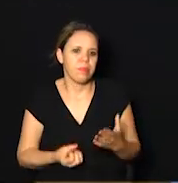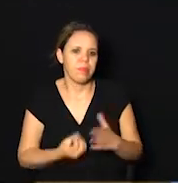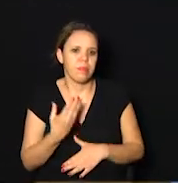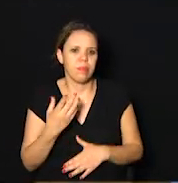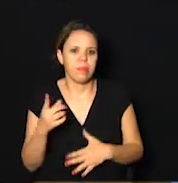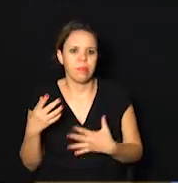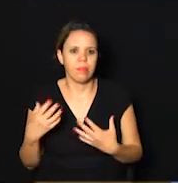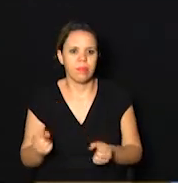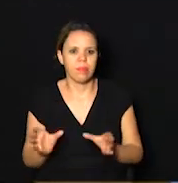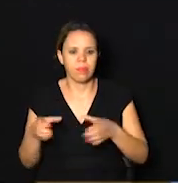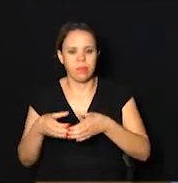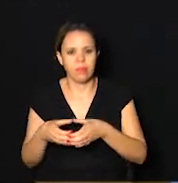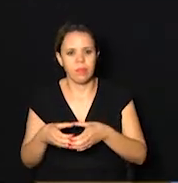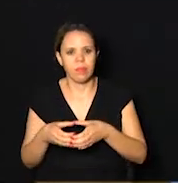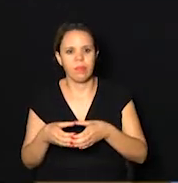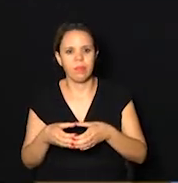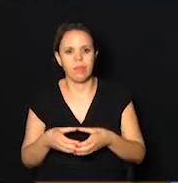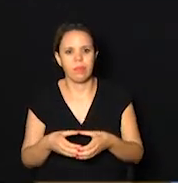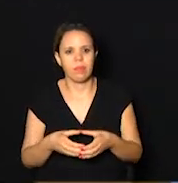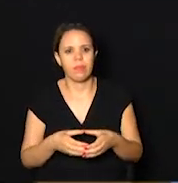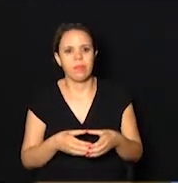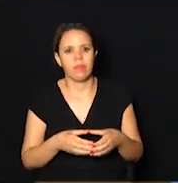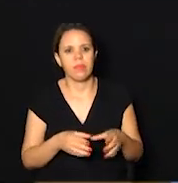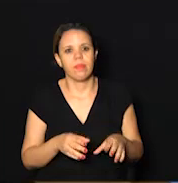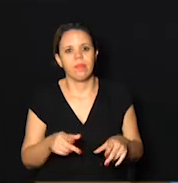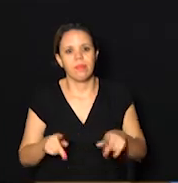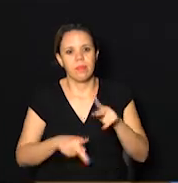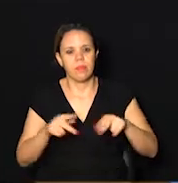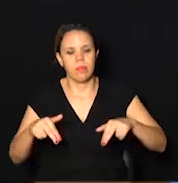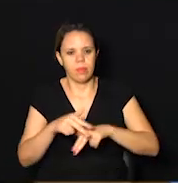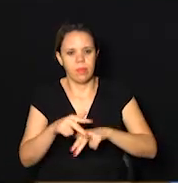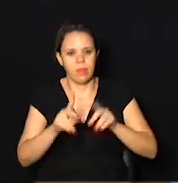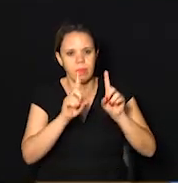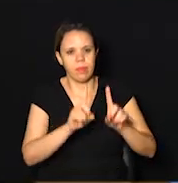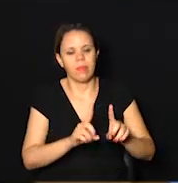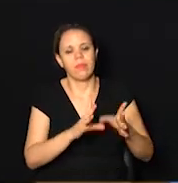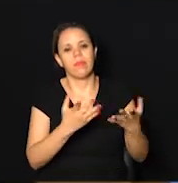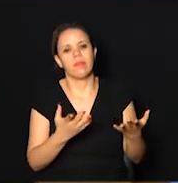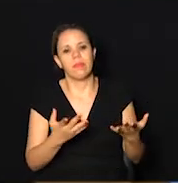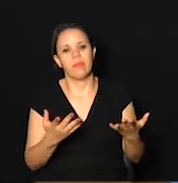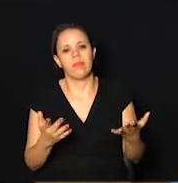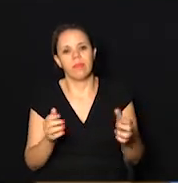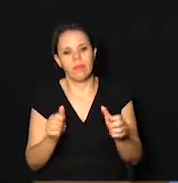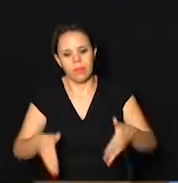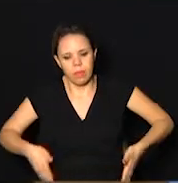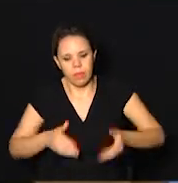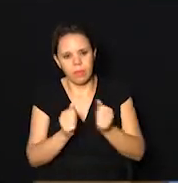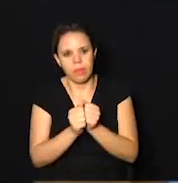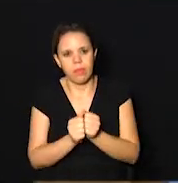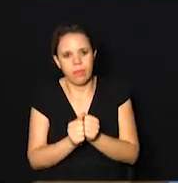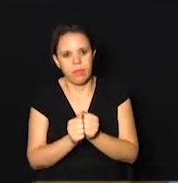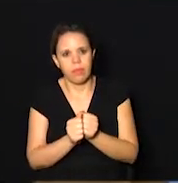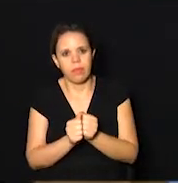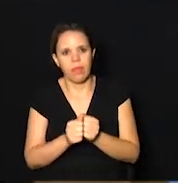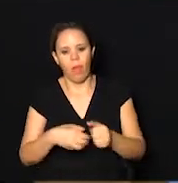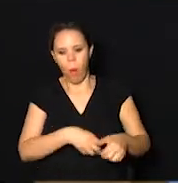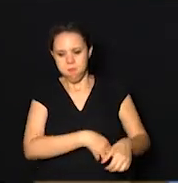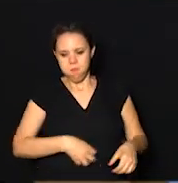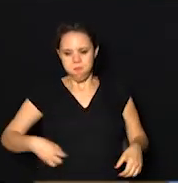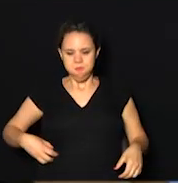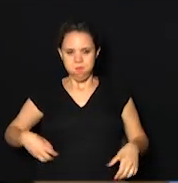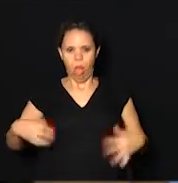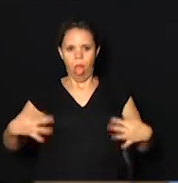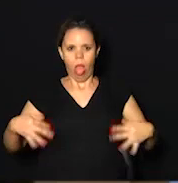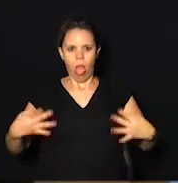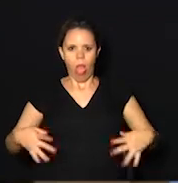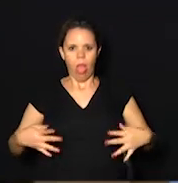ele quando assumiu a seleção a seleção andantes e cadeirantes juntas ele falou que a gastrite atacou aqui